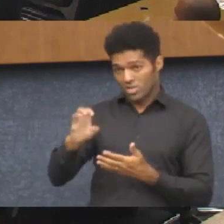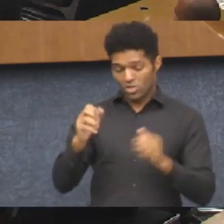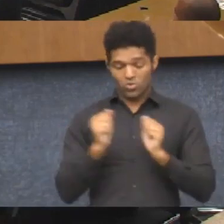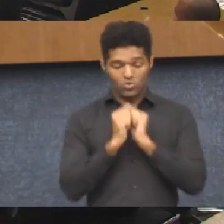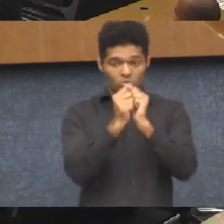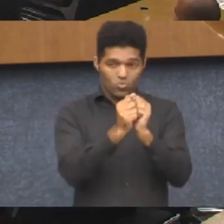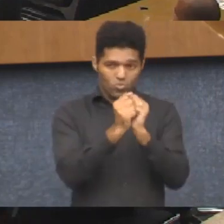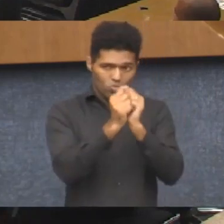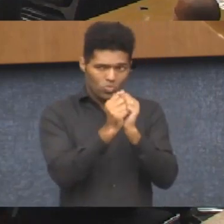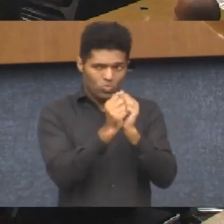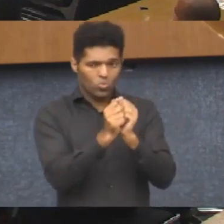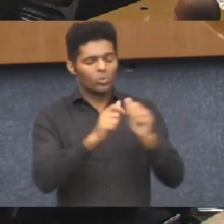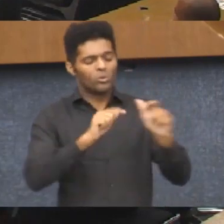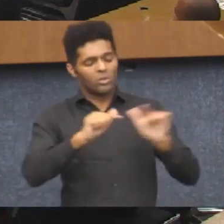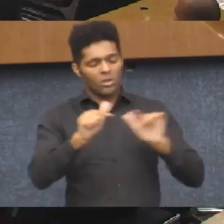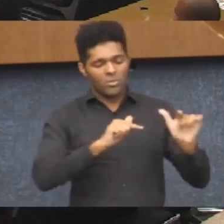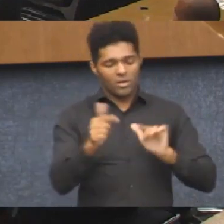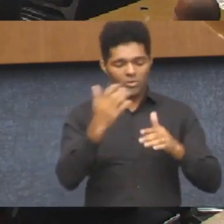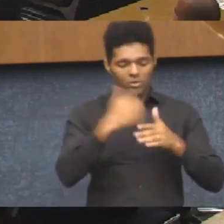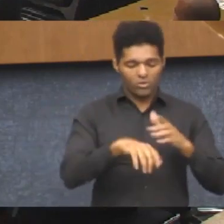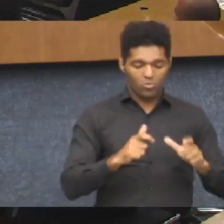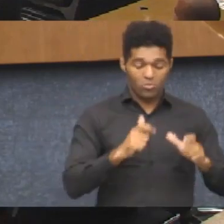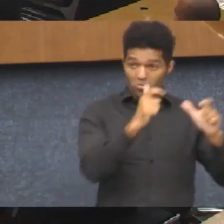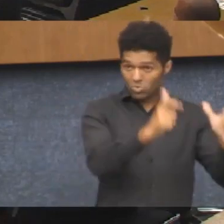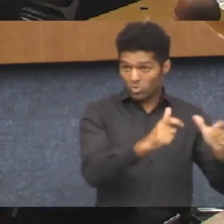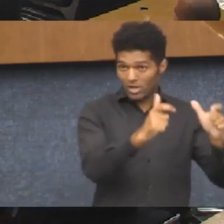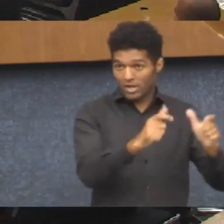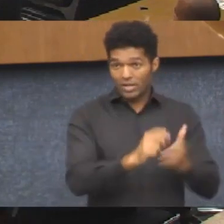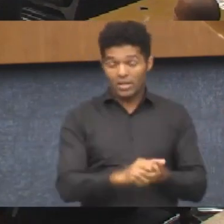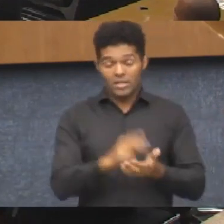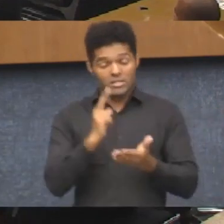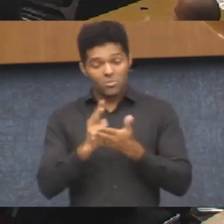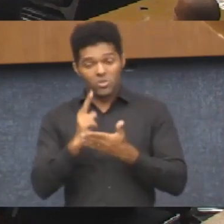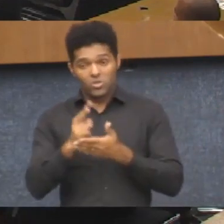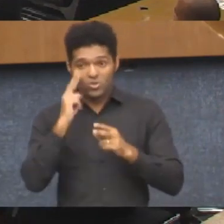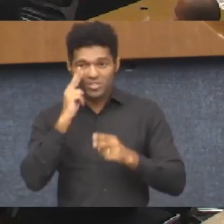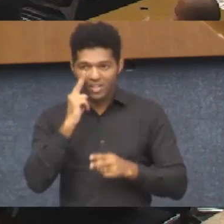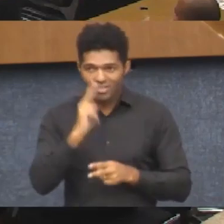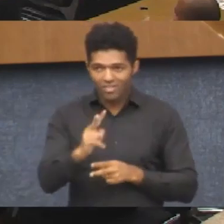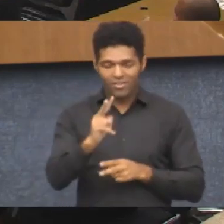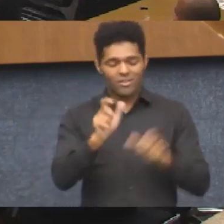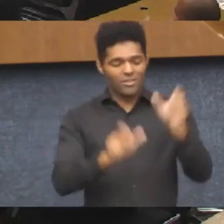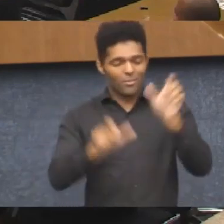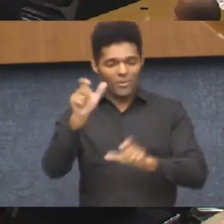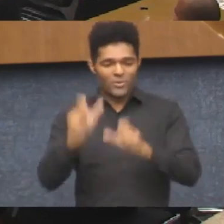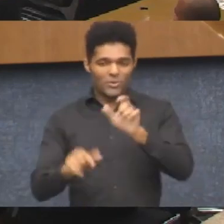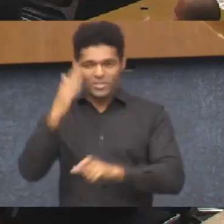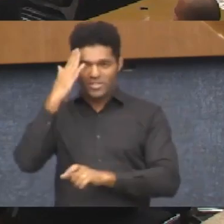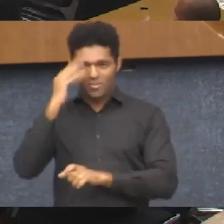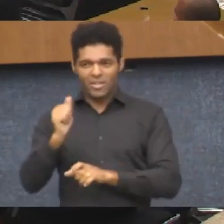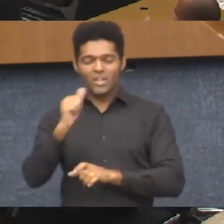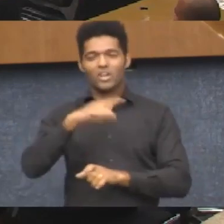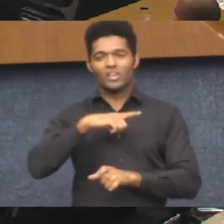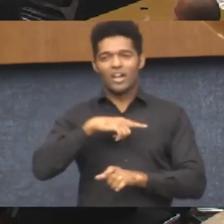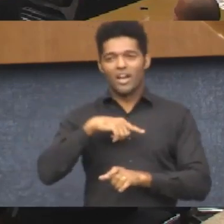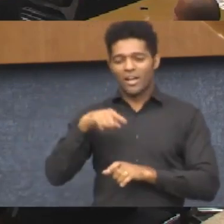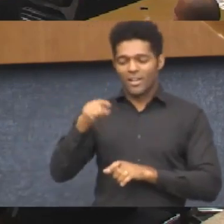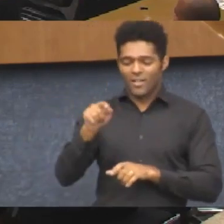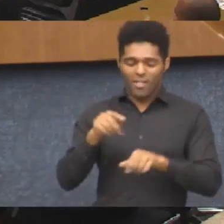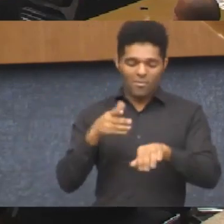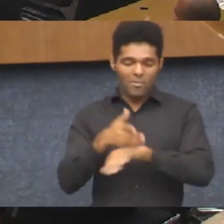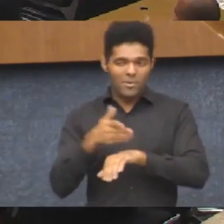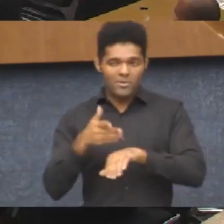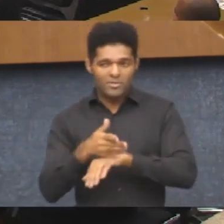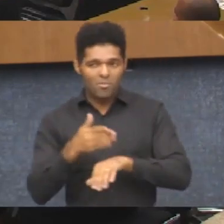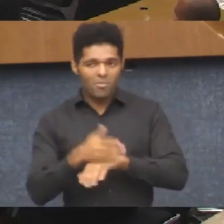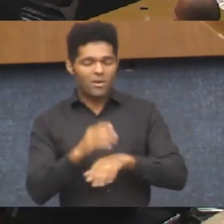que a gente consegue ver as pessoas e saber que elas estão ali, e saber que a gente está ali lavando vários ouvidos, mas não somente ouvidos, a gente está